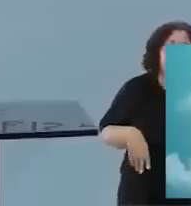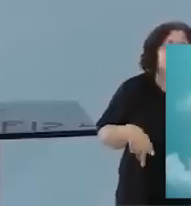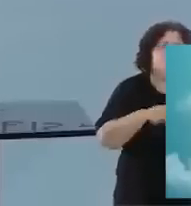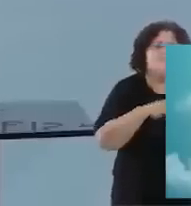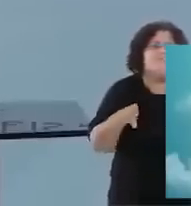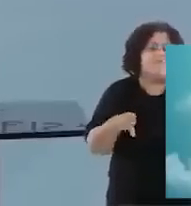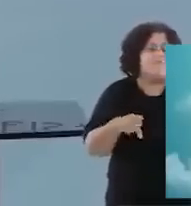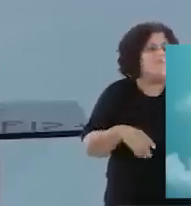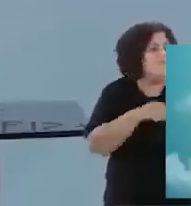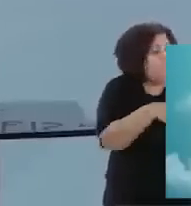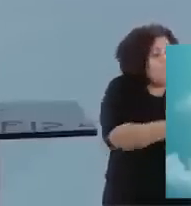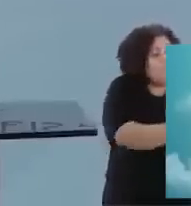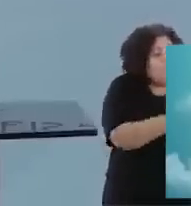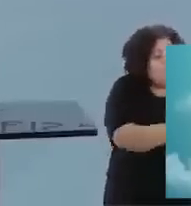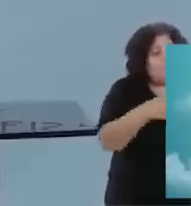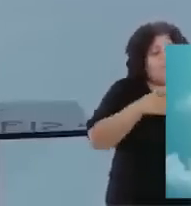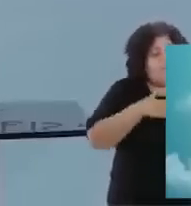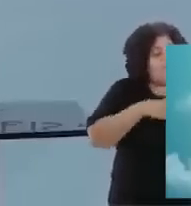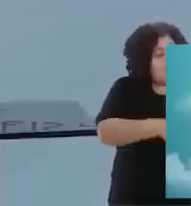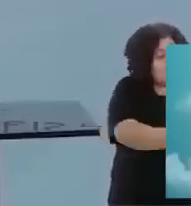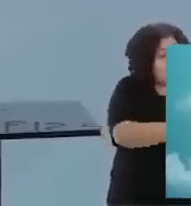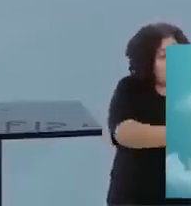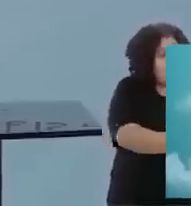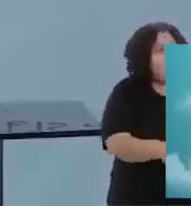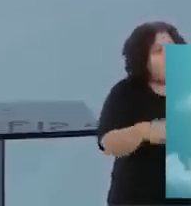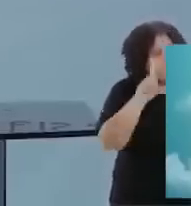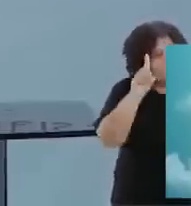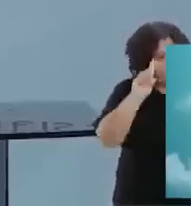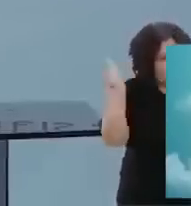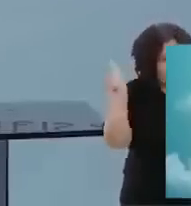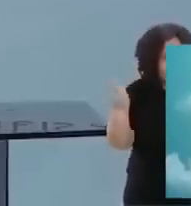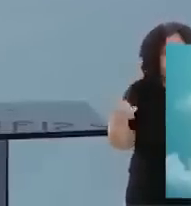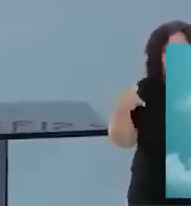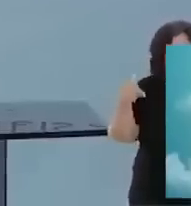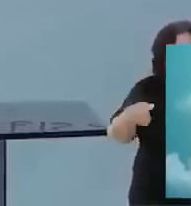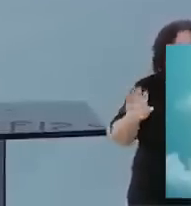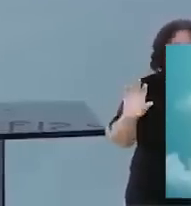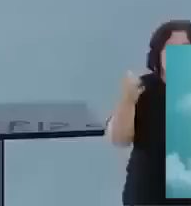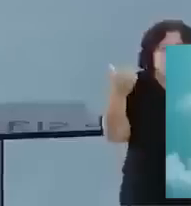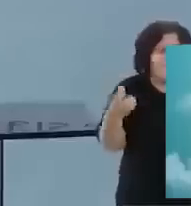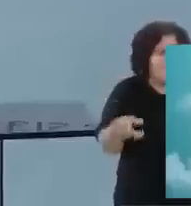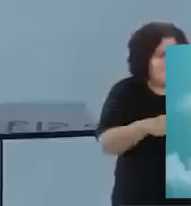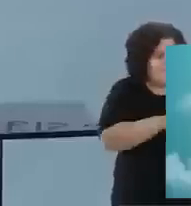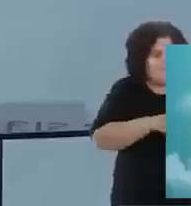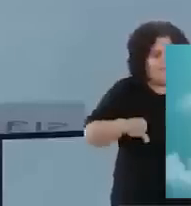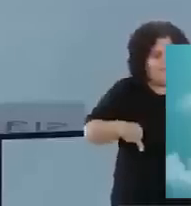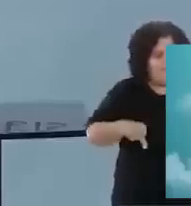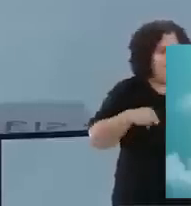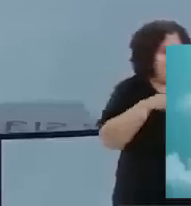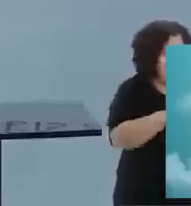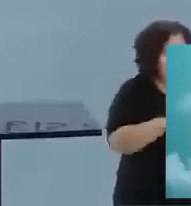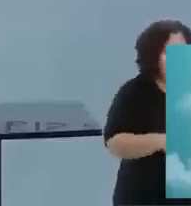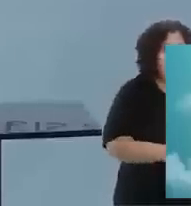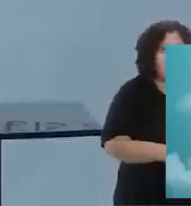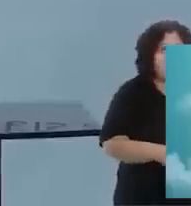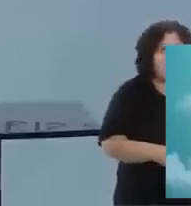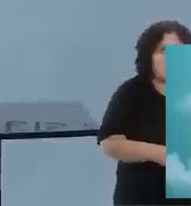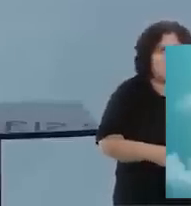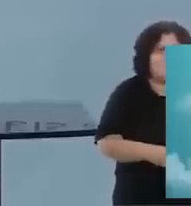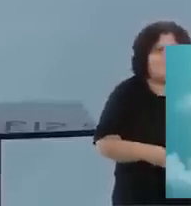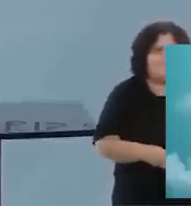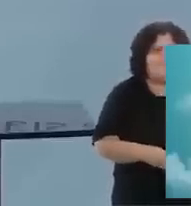querido, veio me dar um conselho, e foi no dia da ordenação, eu era solteiro, ele disse, olha Hernandes, você está sendo ordenado hoje,